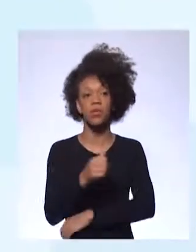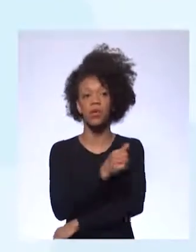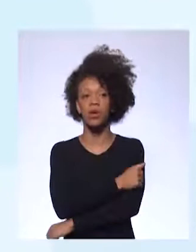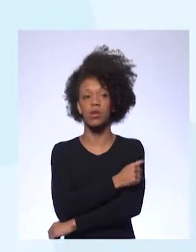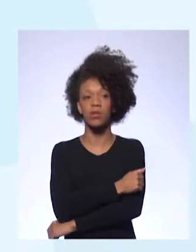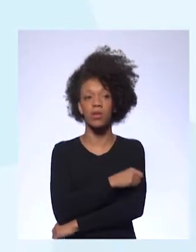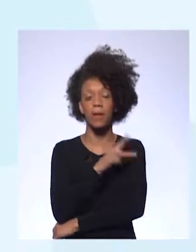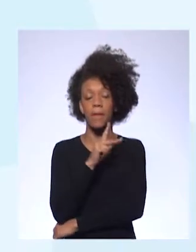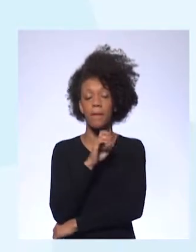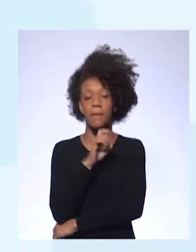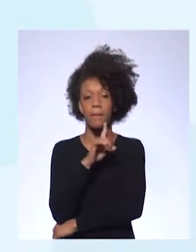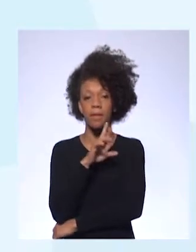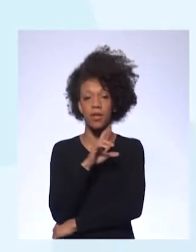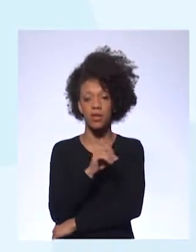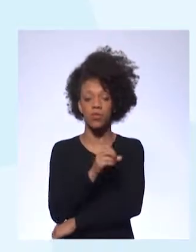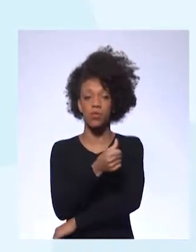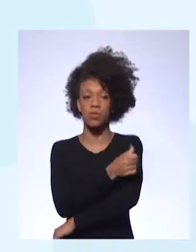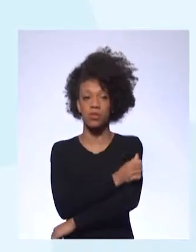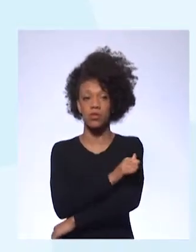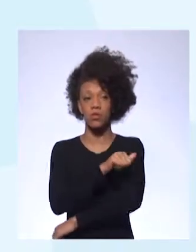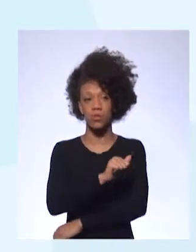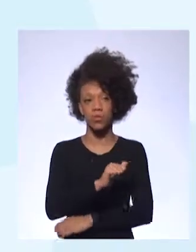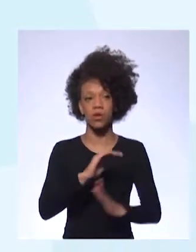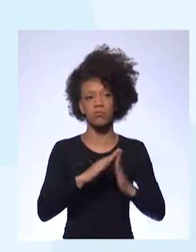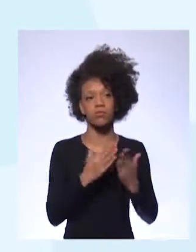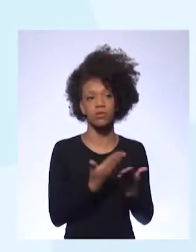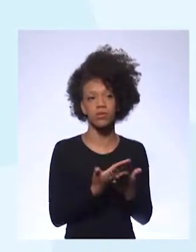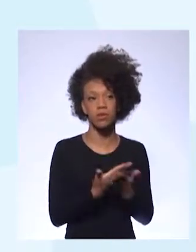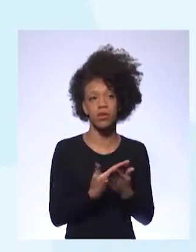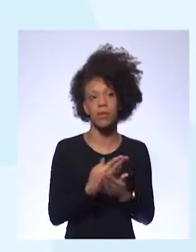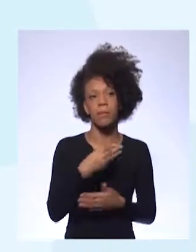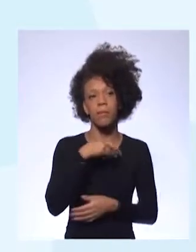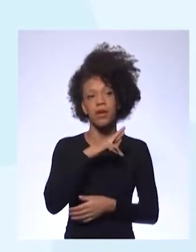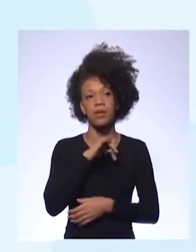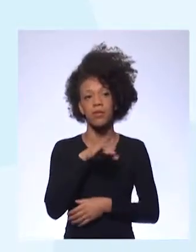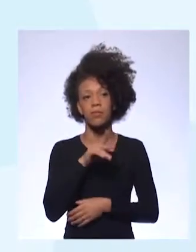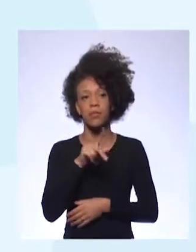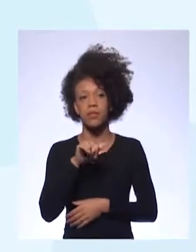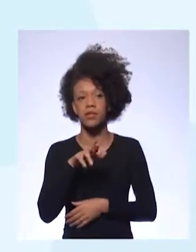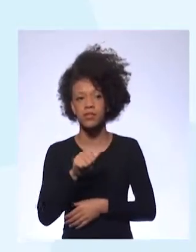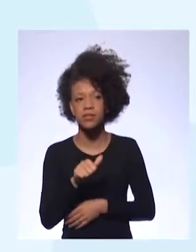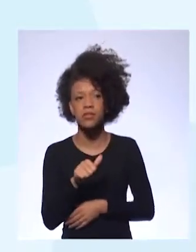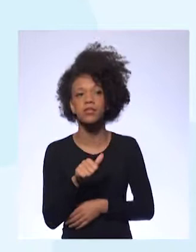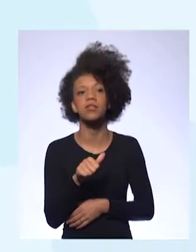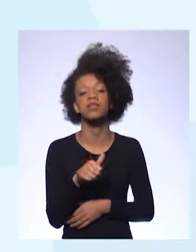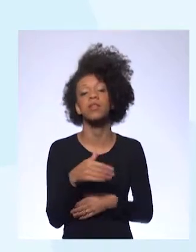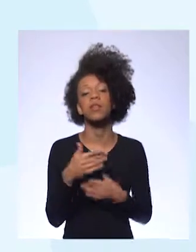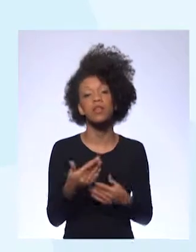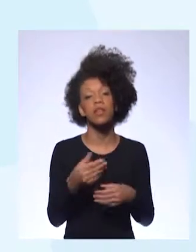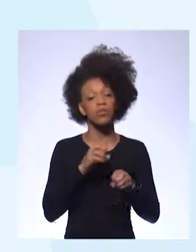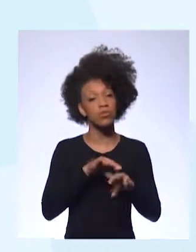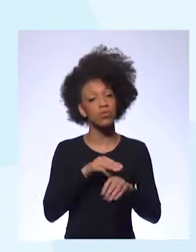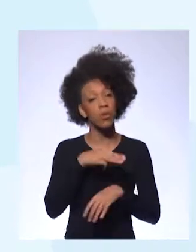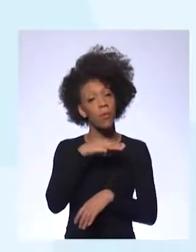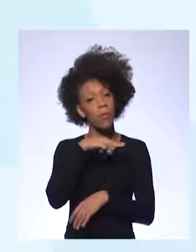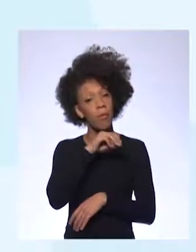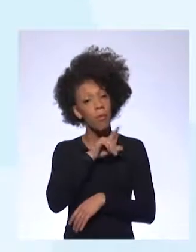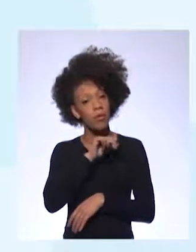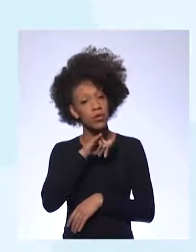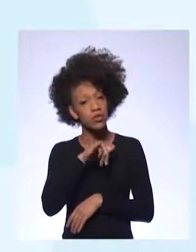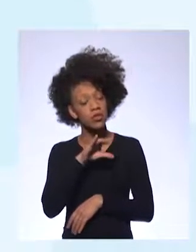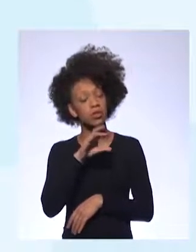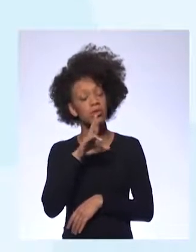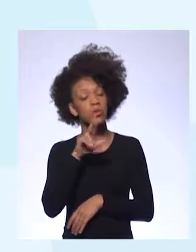aluno Pedro Gabriel do 6º Adão fez Firmino Ladeira Professora Maria Aparecida é uma escola da Diretoria de Ensino de Mogi das